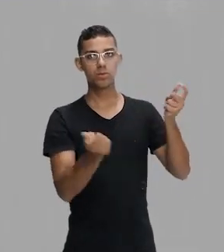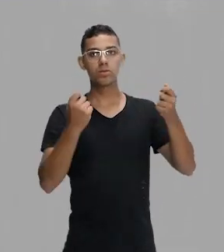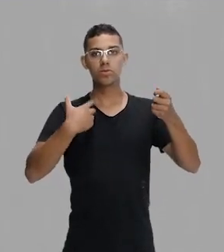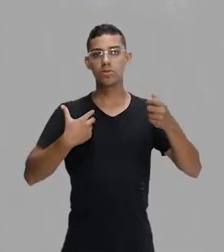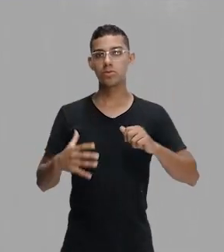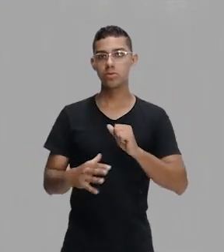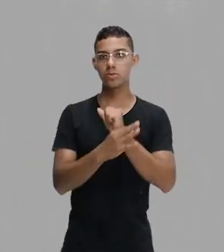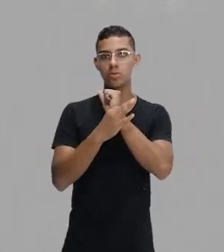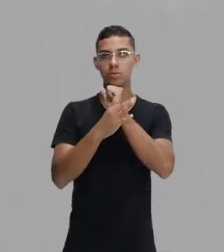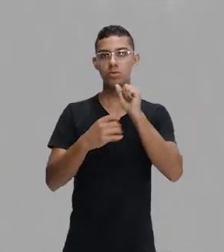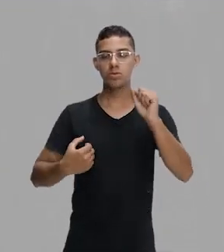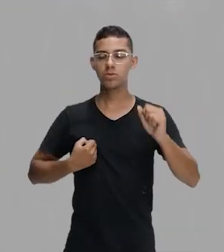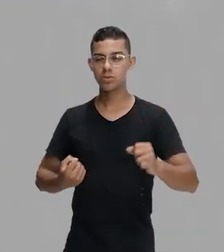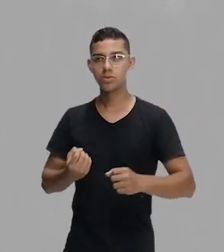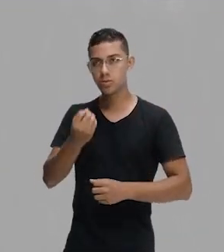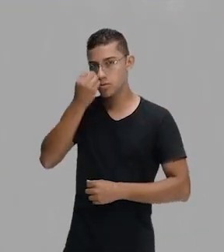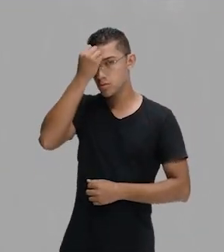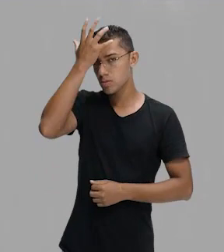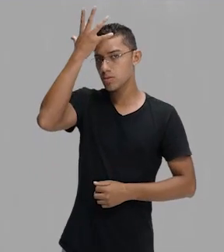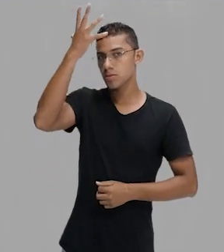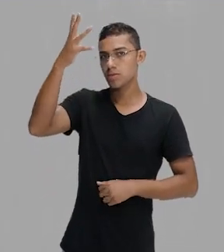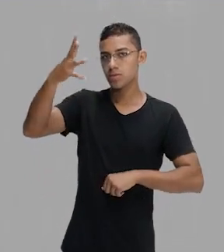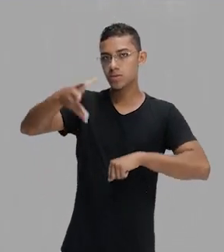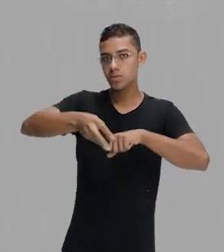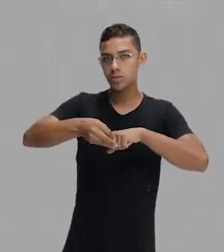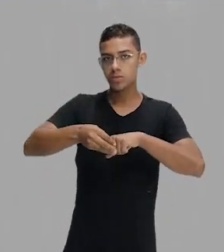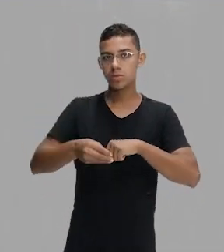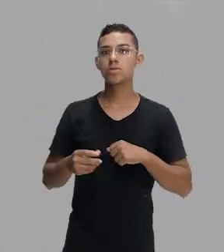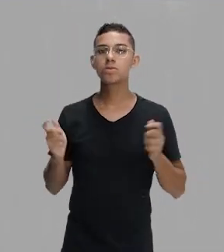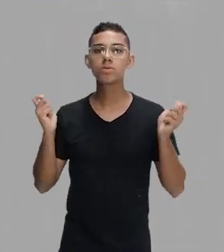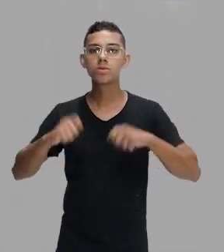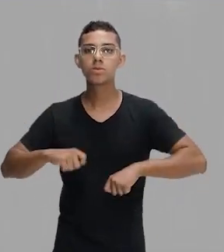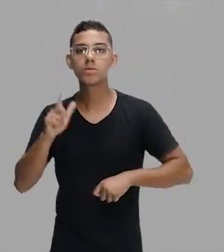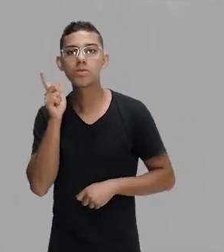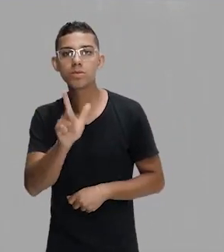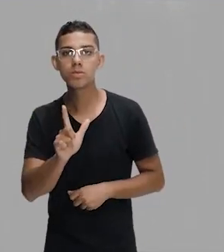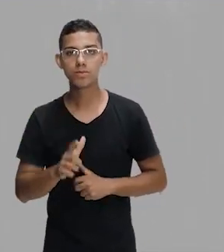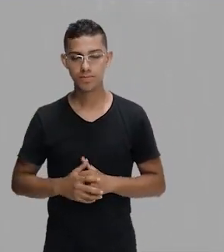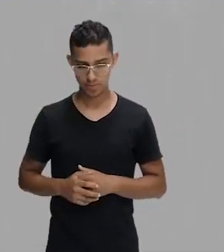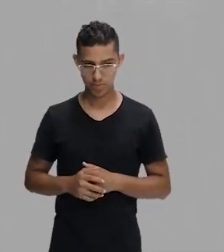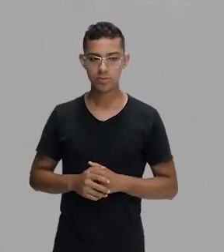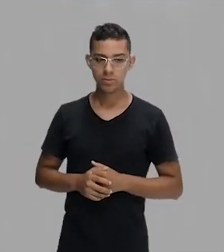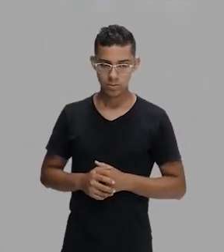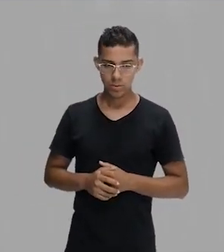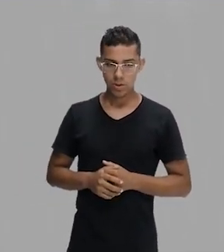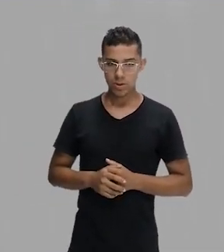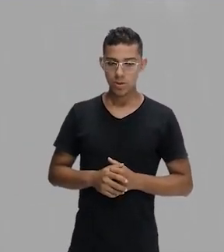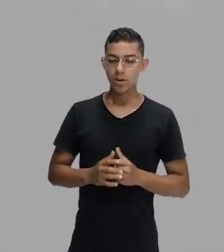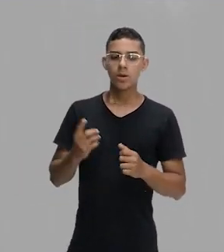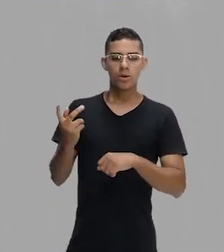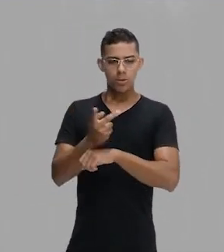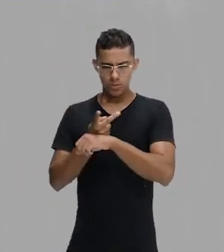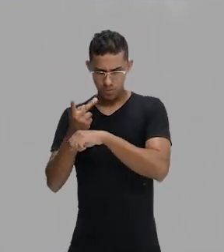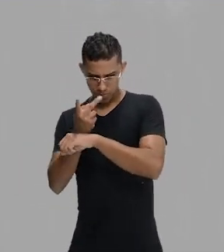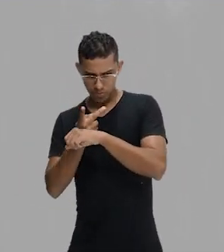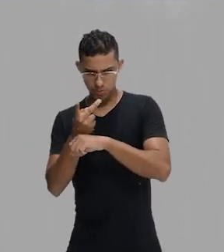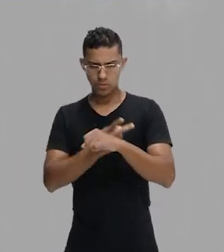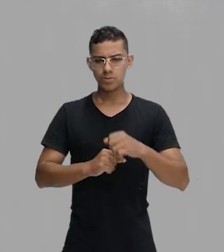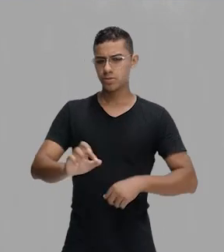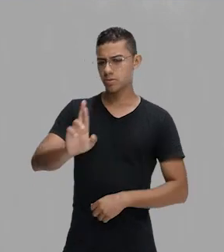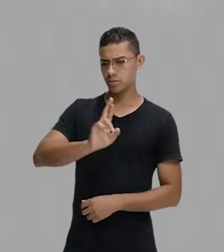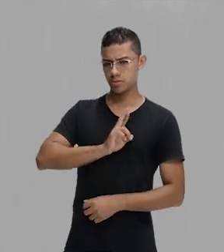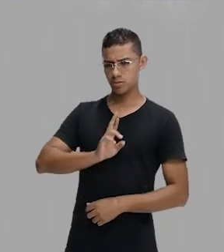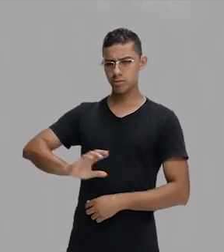e criar uma atmosfera própria para o conhecimento, ok? E aqui nós temos, ó, quando procuramos respostas científicas para um